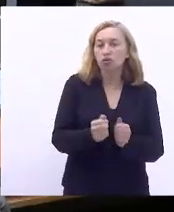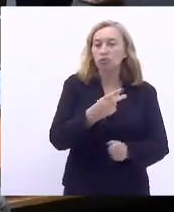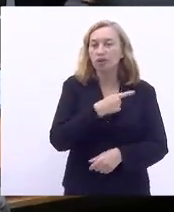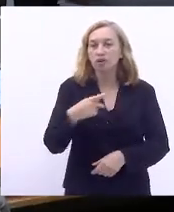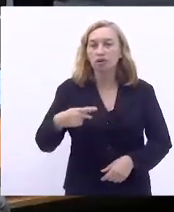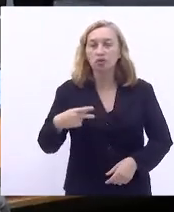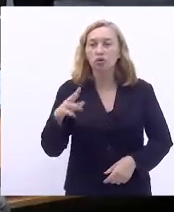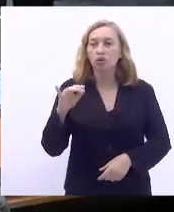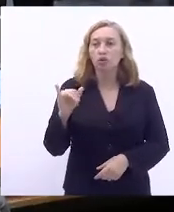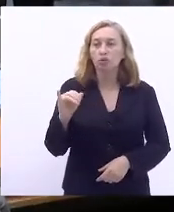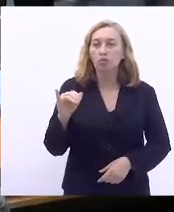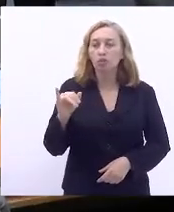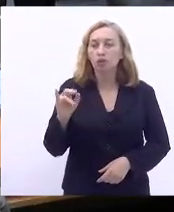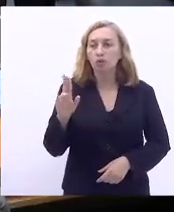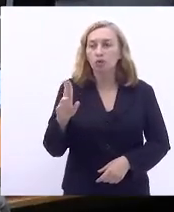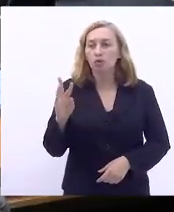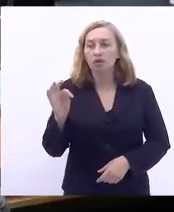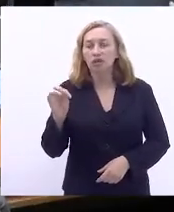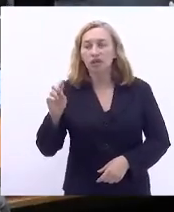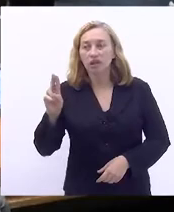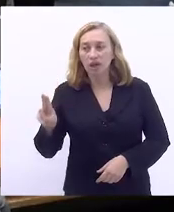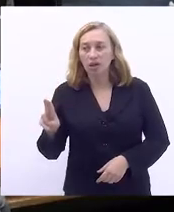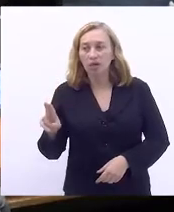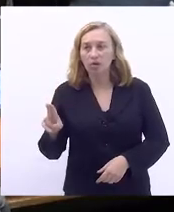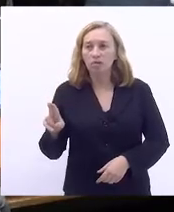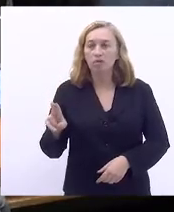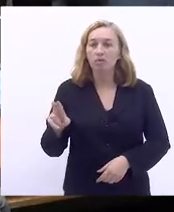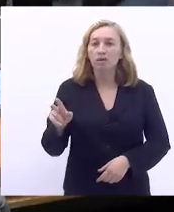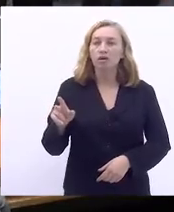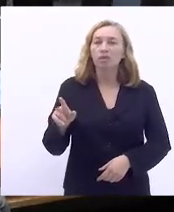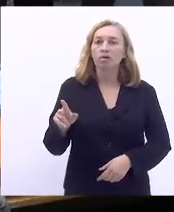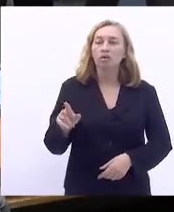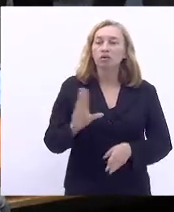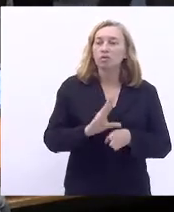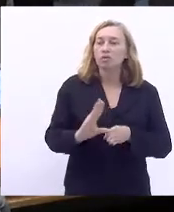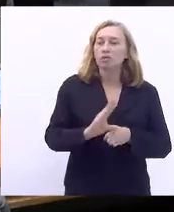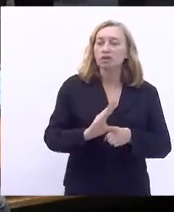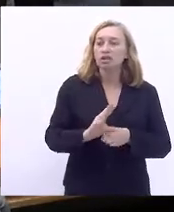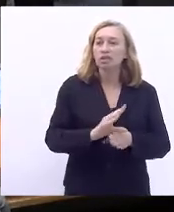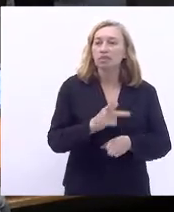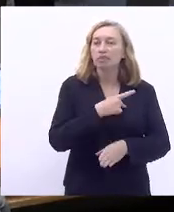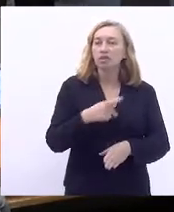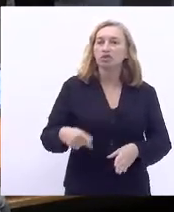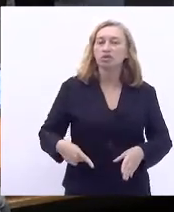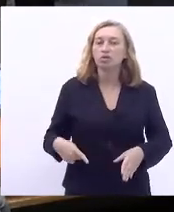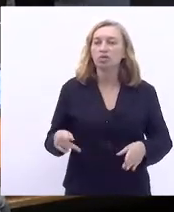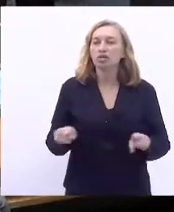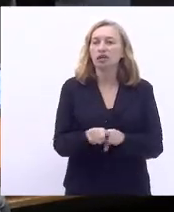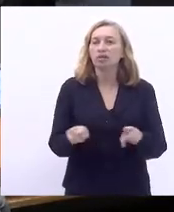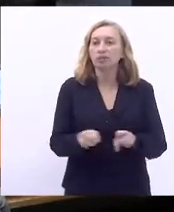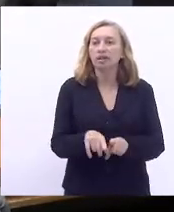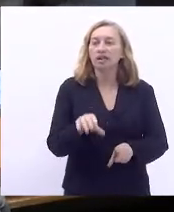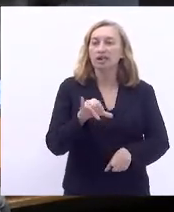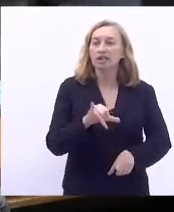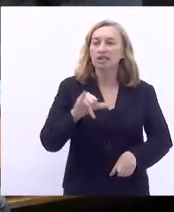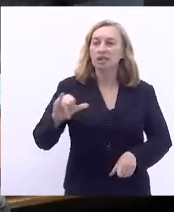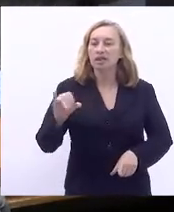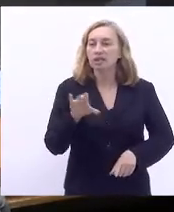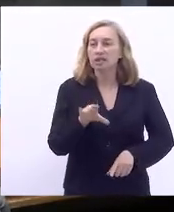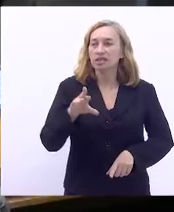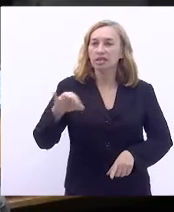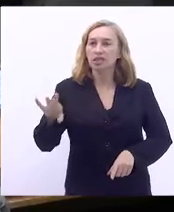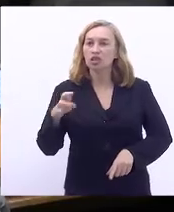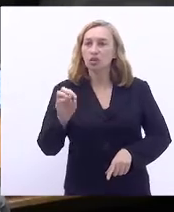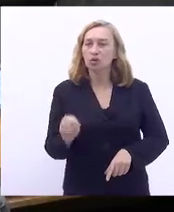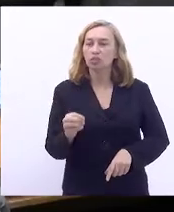que é presidente do conselho, presidente do Conselho de Pastores de Tanguá, e também o Cícero. Obrigado, vereadora, pela presença. Uma honra